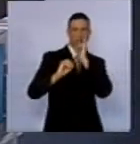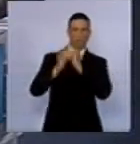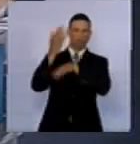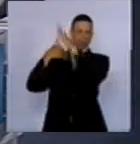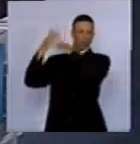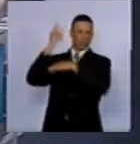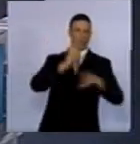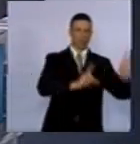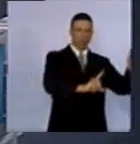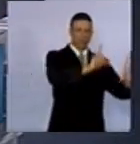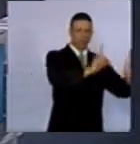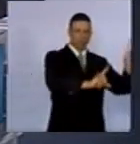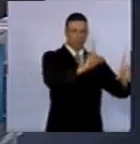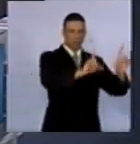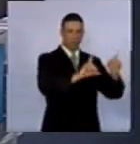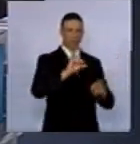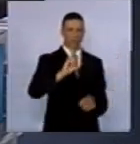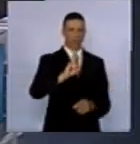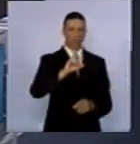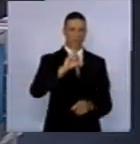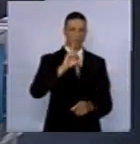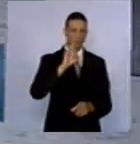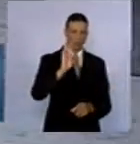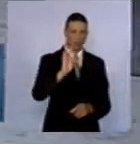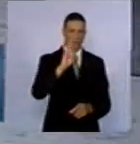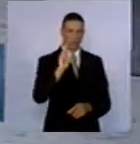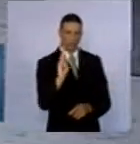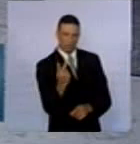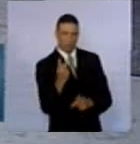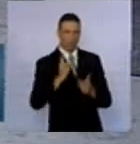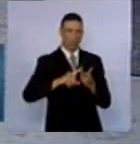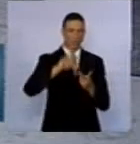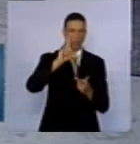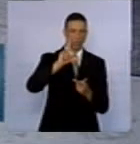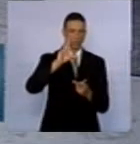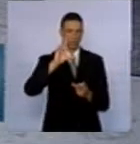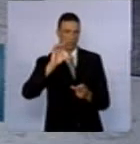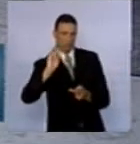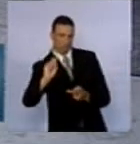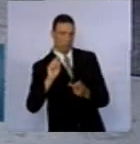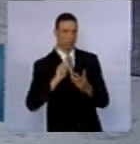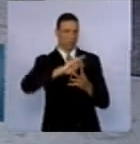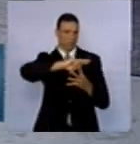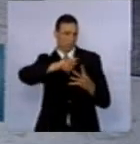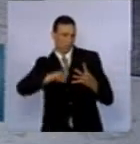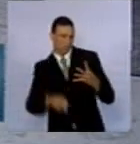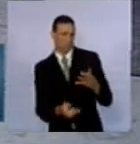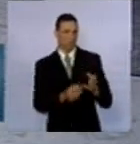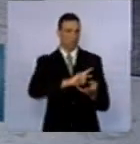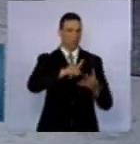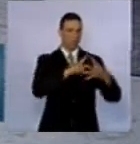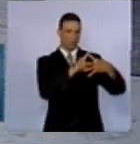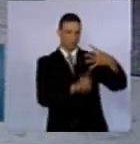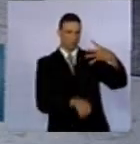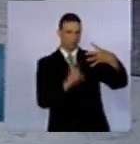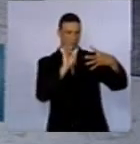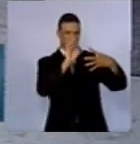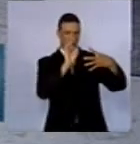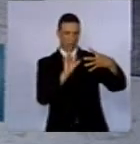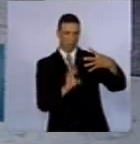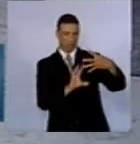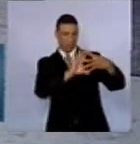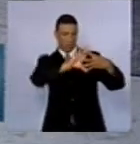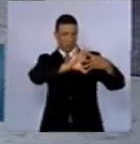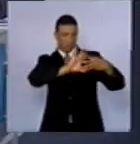quatro cabe MDS dth e TVA que eu vou explicar daqui para frente isso tudo nessas quatro se torna um